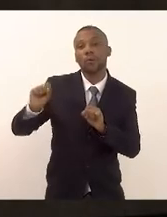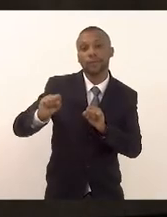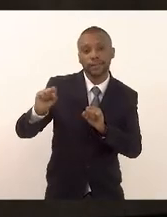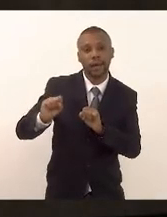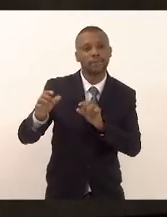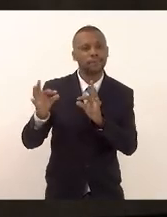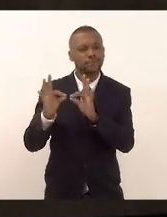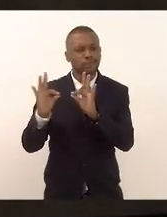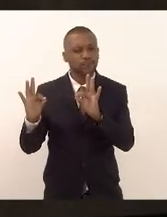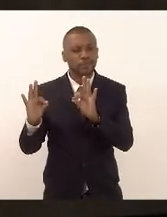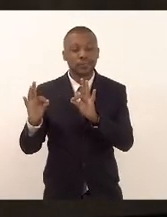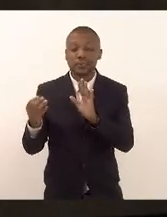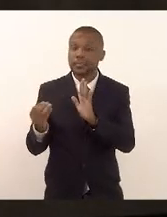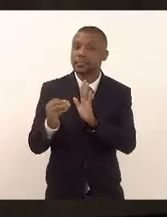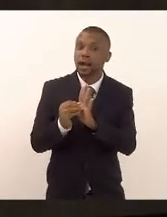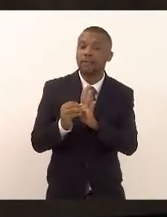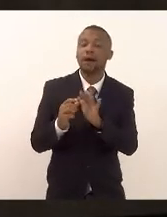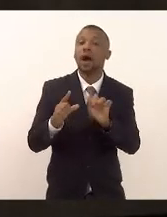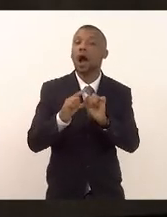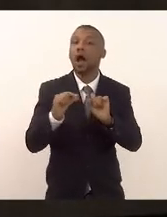escrito o artigo 2º.